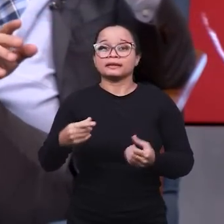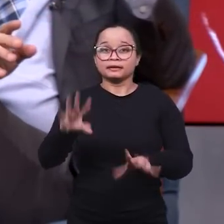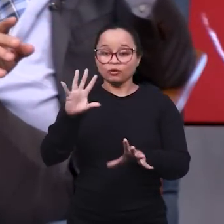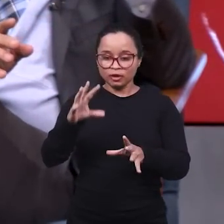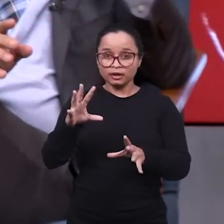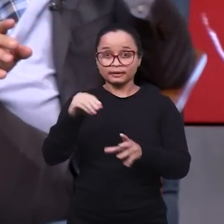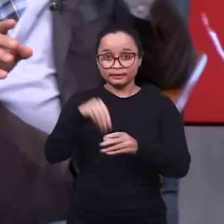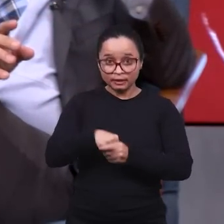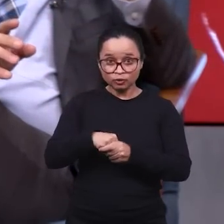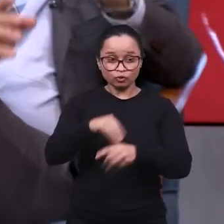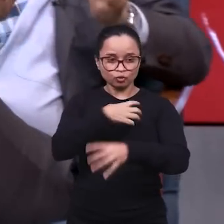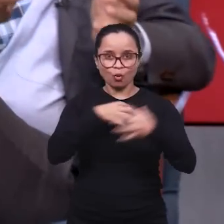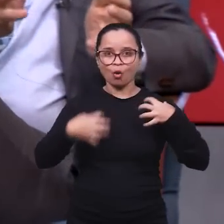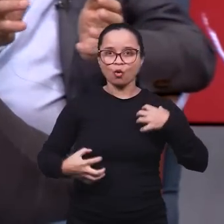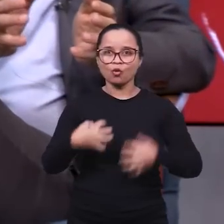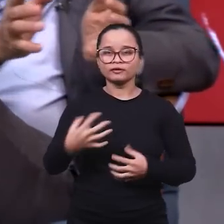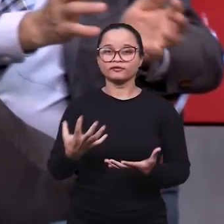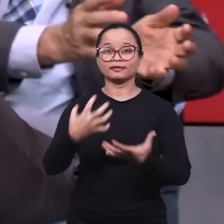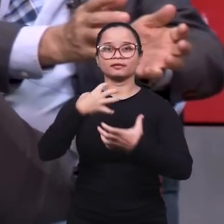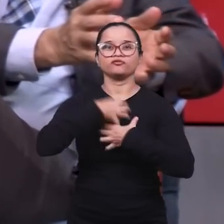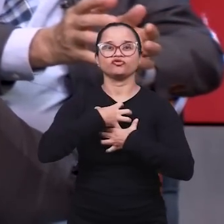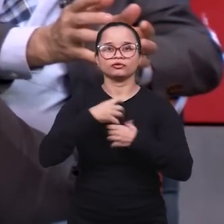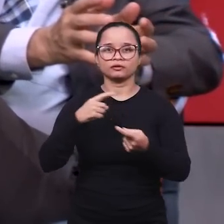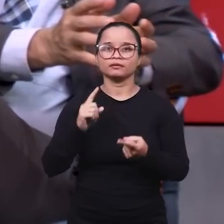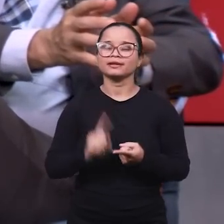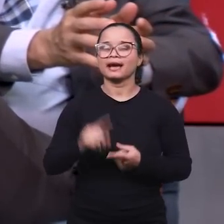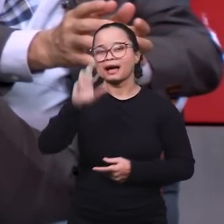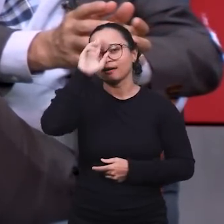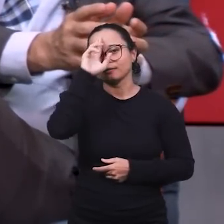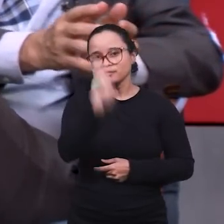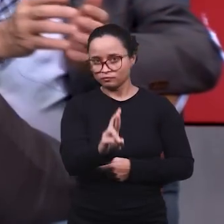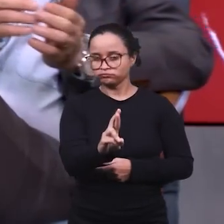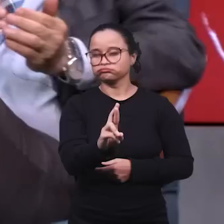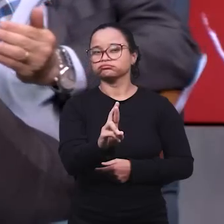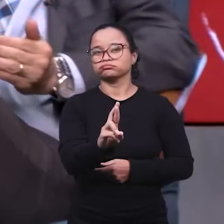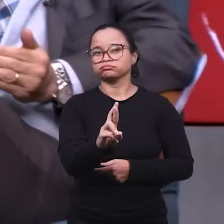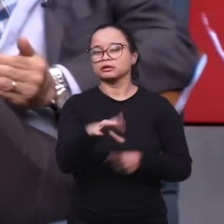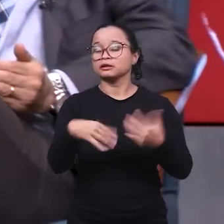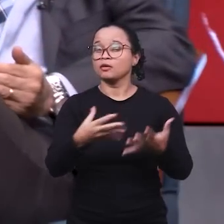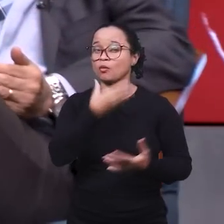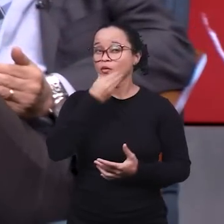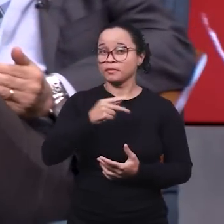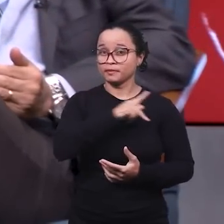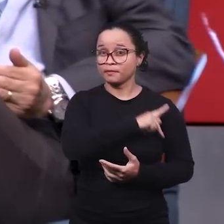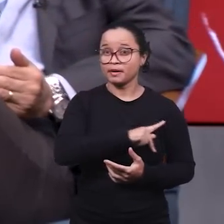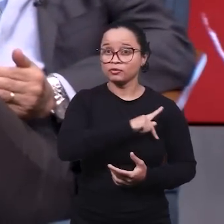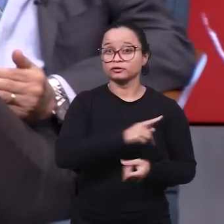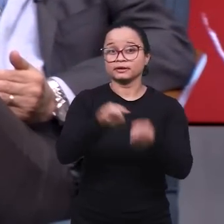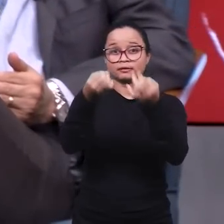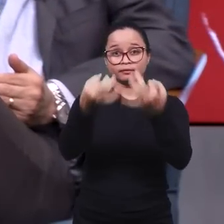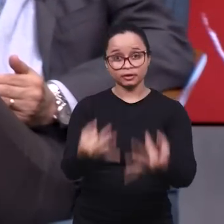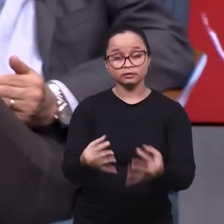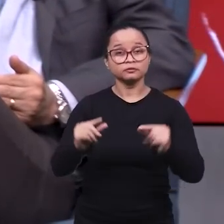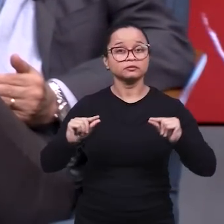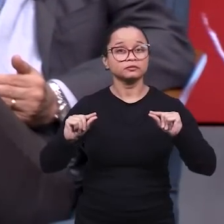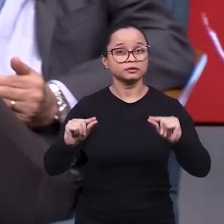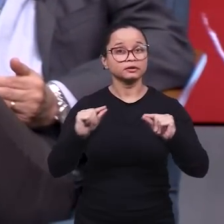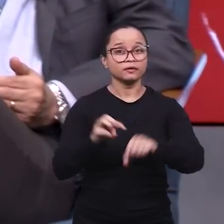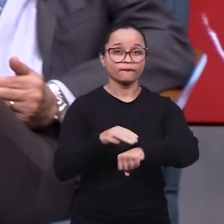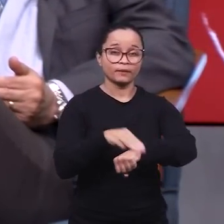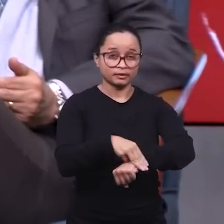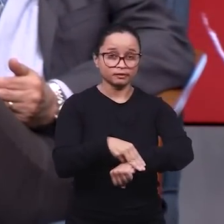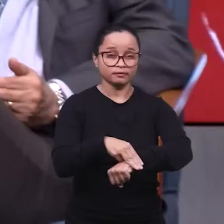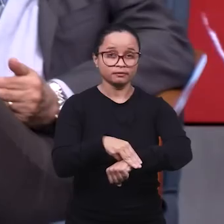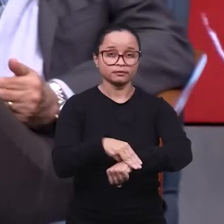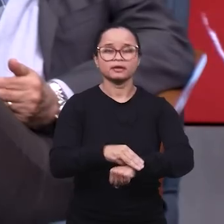órgãos do sentido. O que é órgãos do sentido? Razão. Então, Paulo está dizendo que o ministério